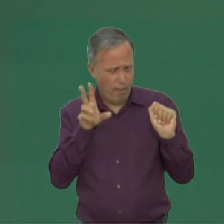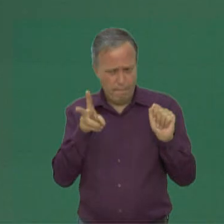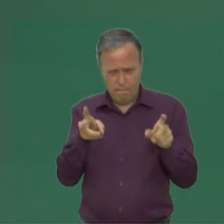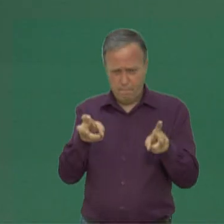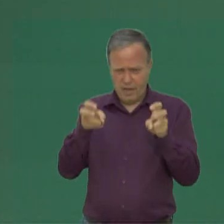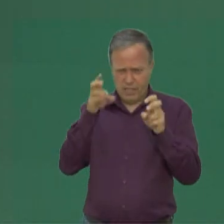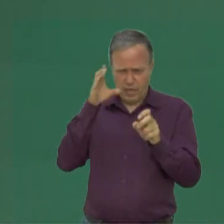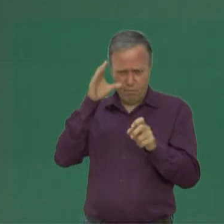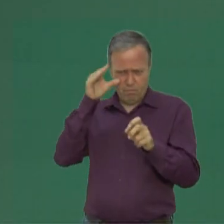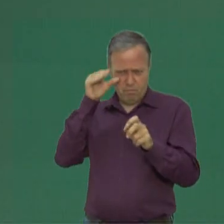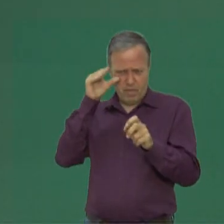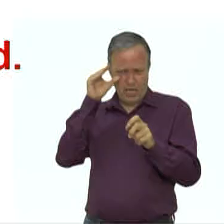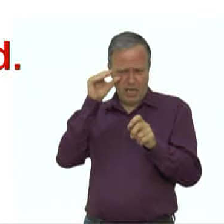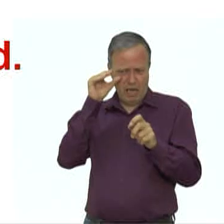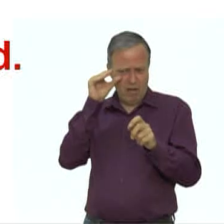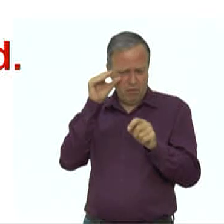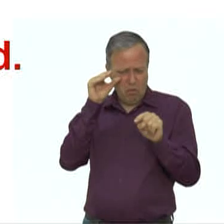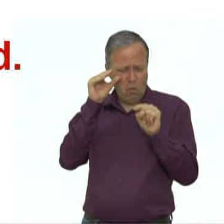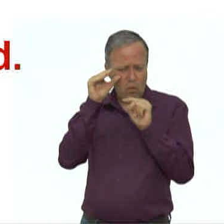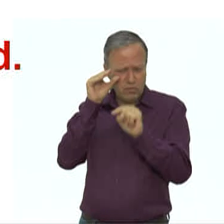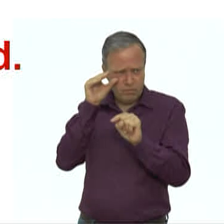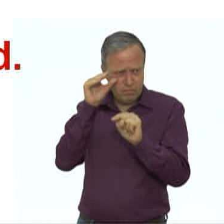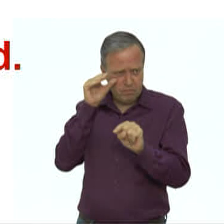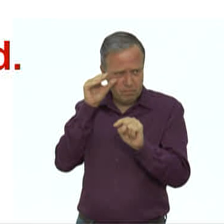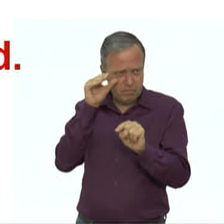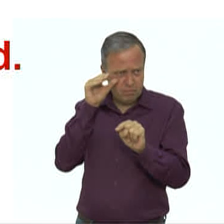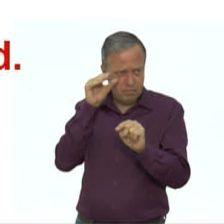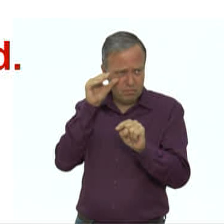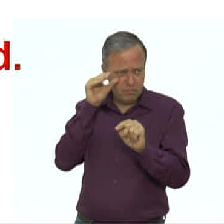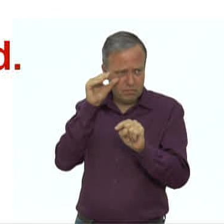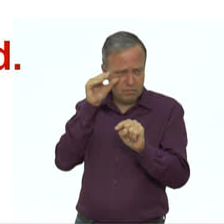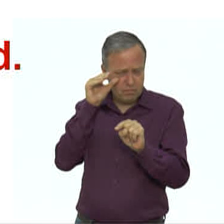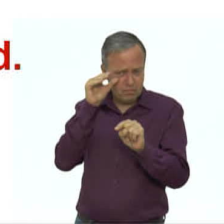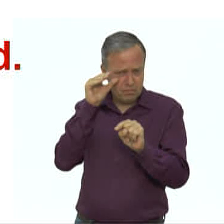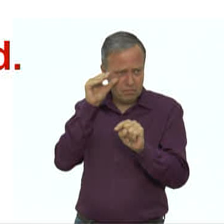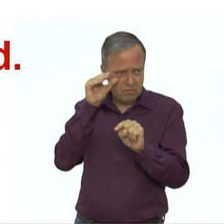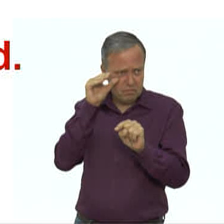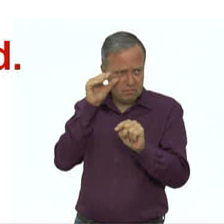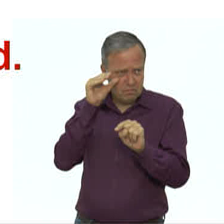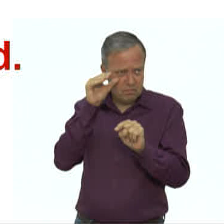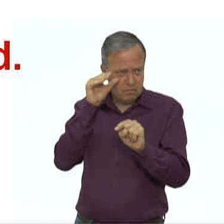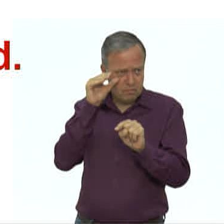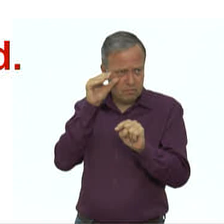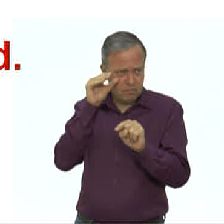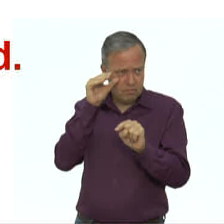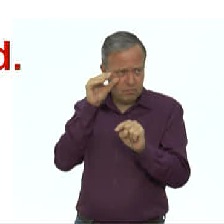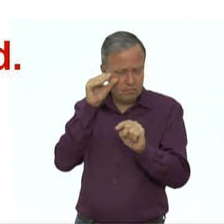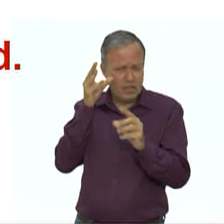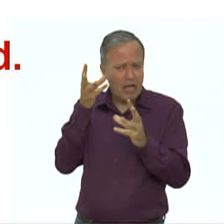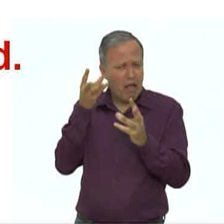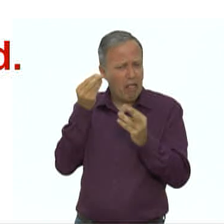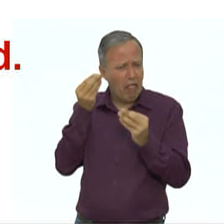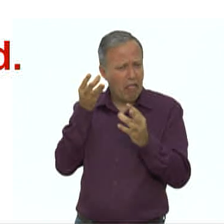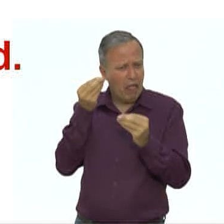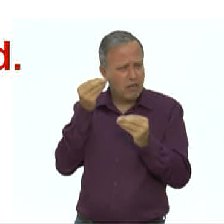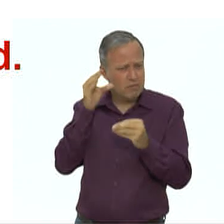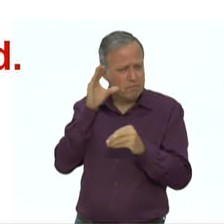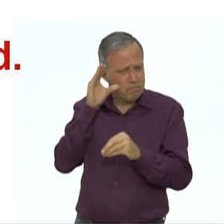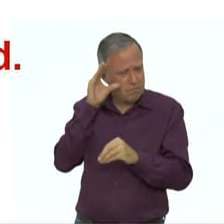curiosidade, olha a expressão picado por la curiosidade, significa justamente isso daqui, cheio